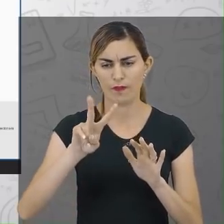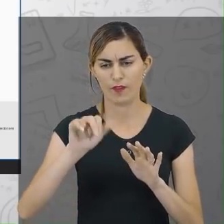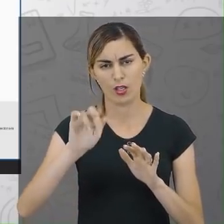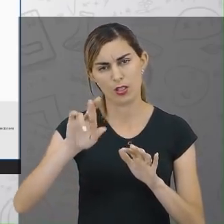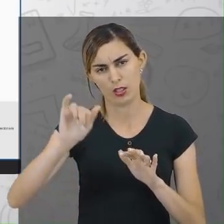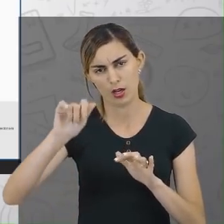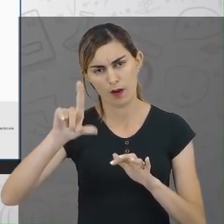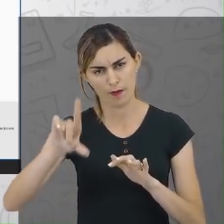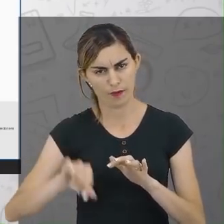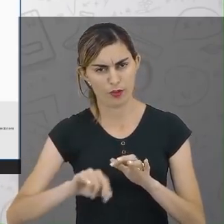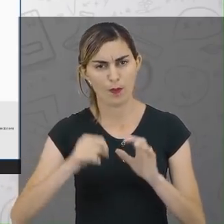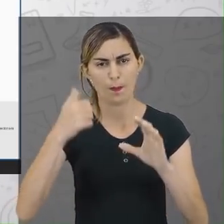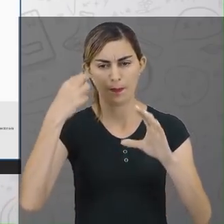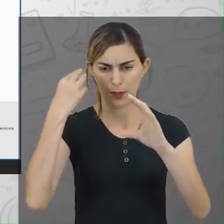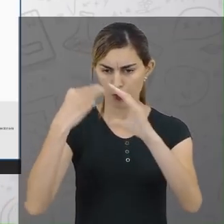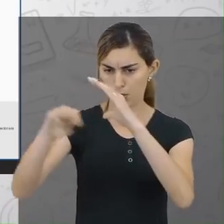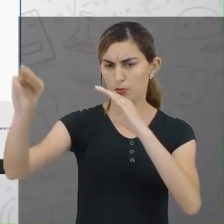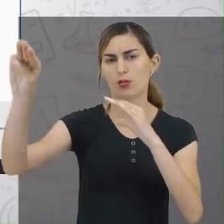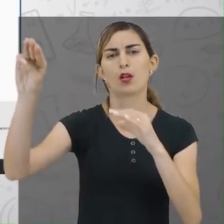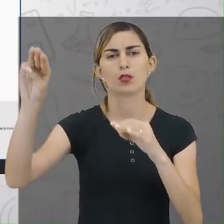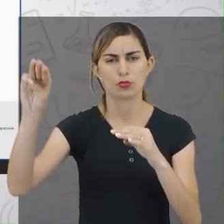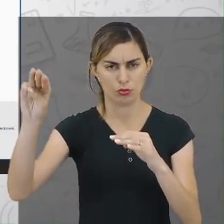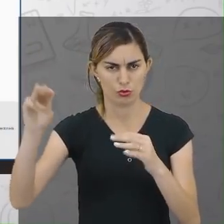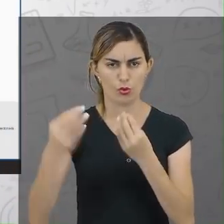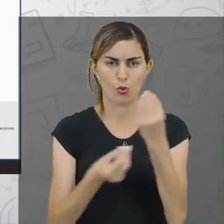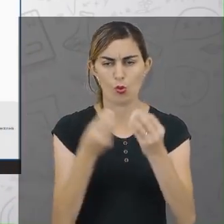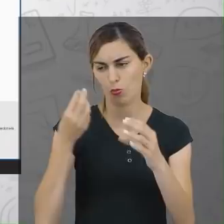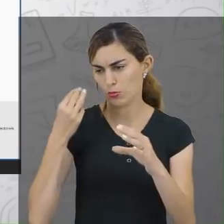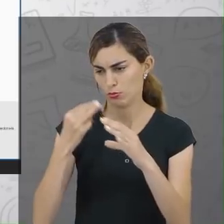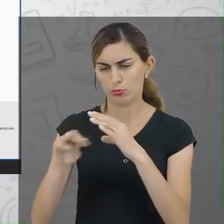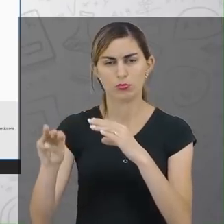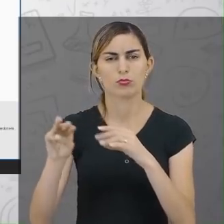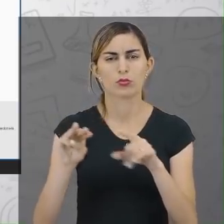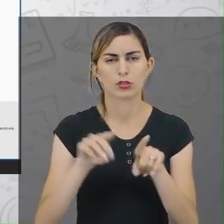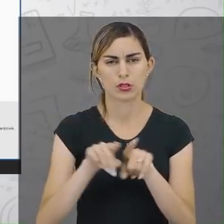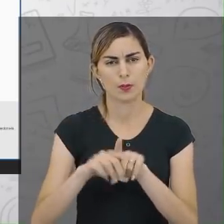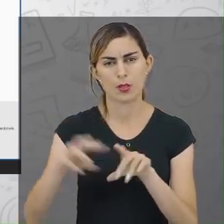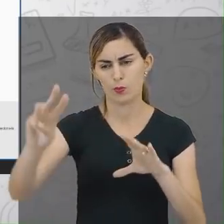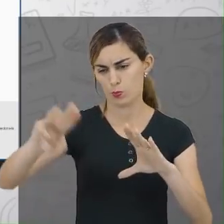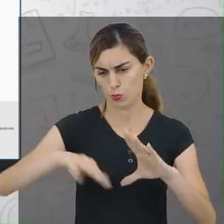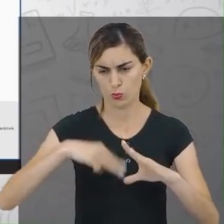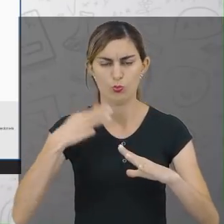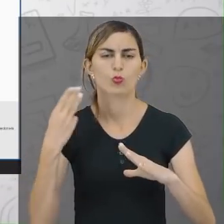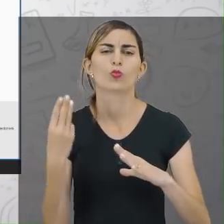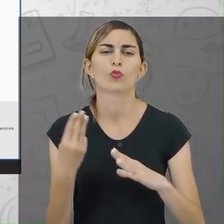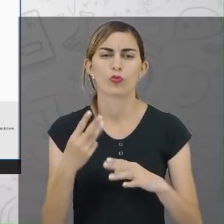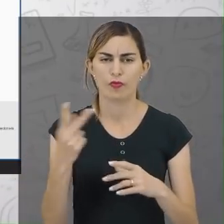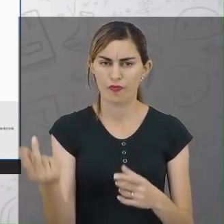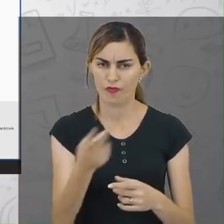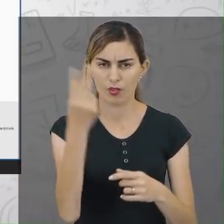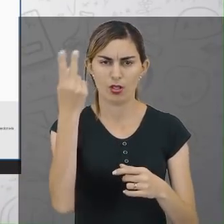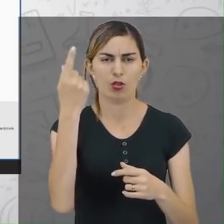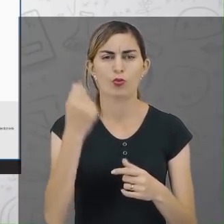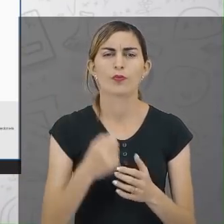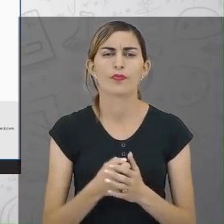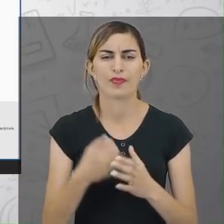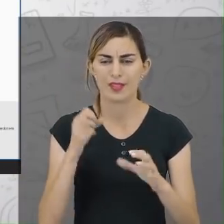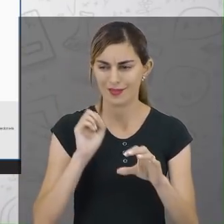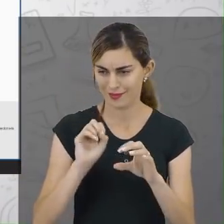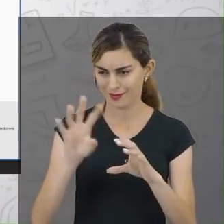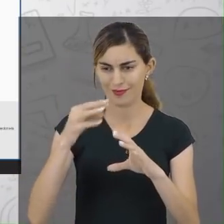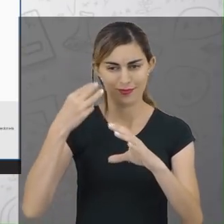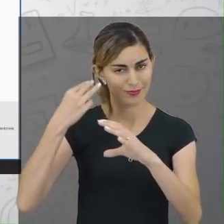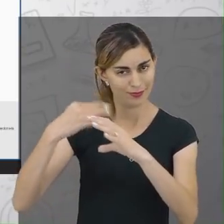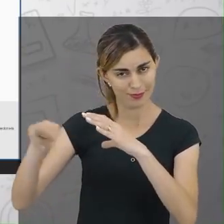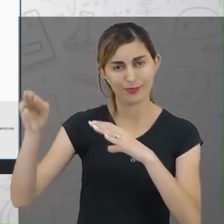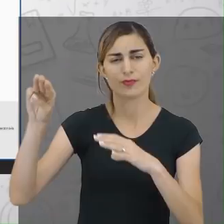a saída de uma mensagem, através do comando de saída, a entrada de um valor na variável e a